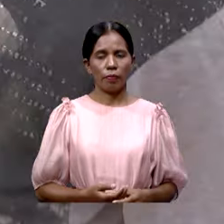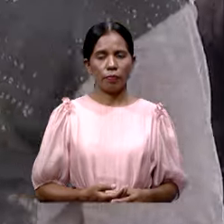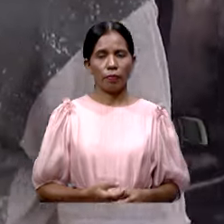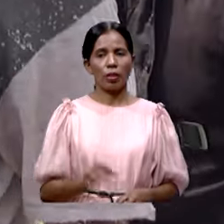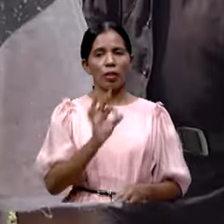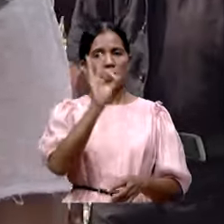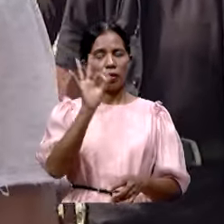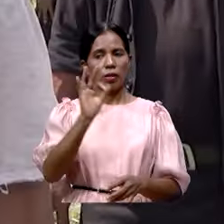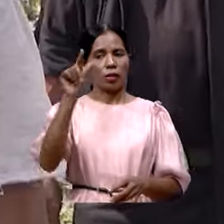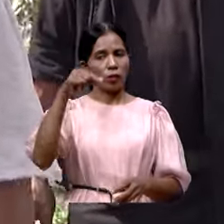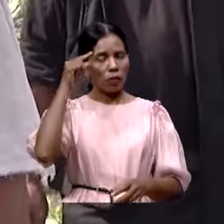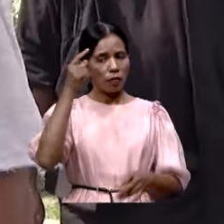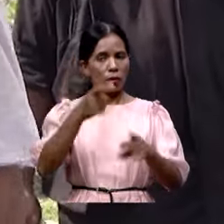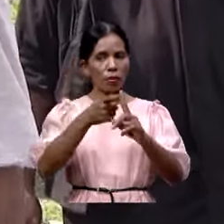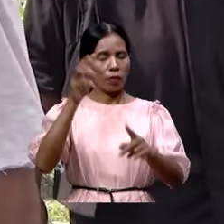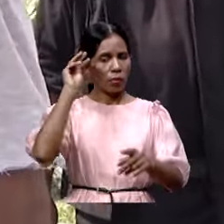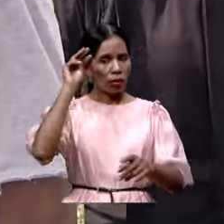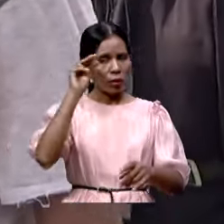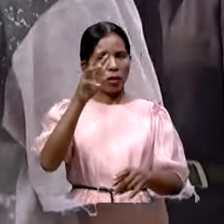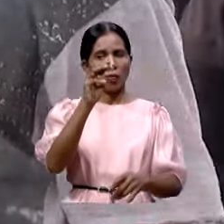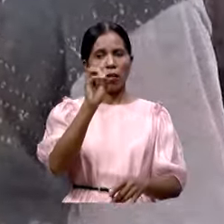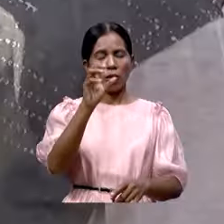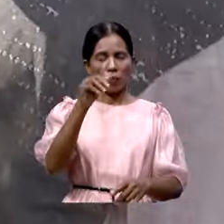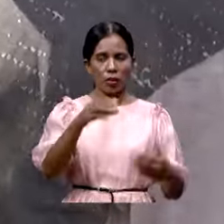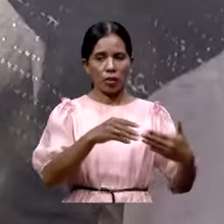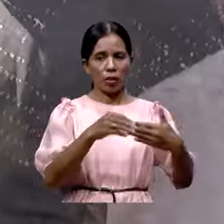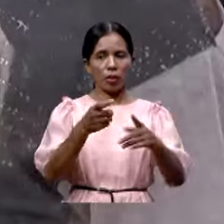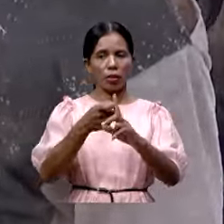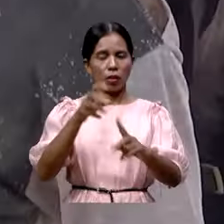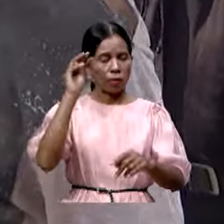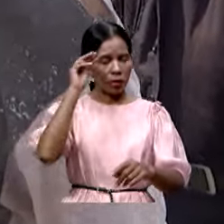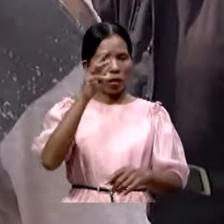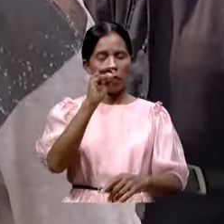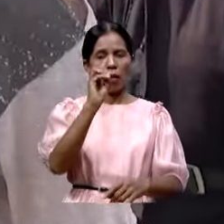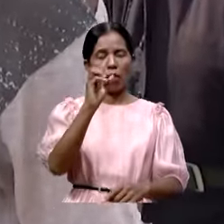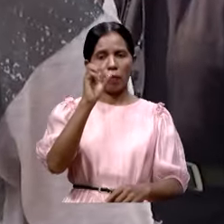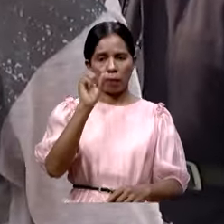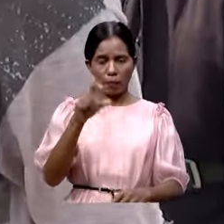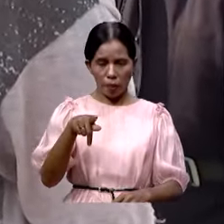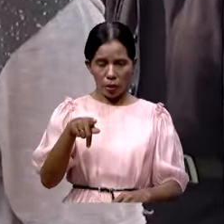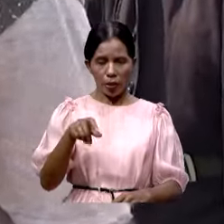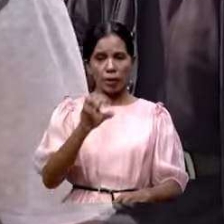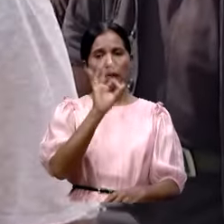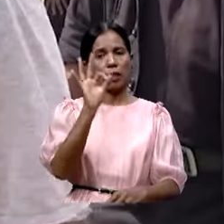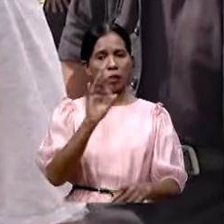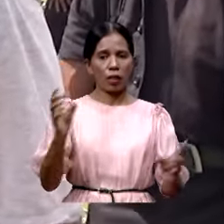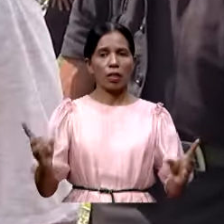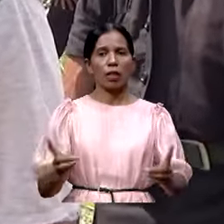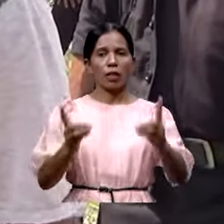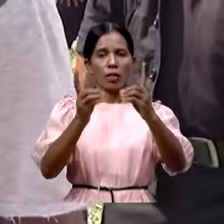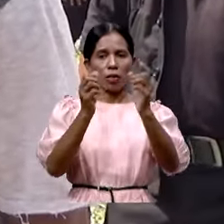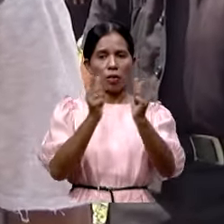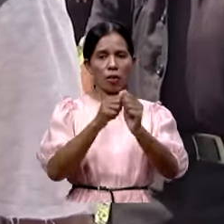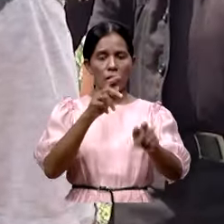Sexta, né, governo liu-se equipa Ministério de Obras Públicas, de lidera-se Ministro de Obras Públicas Samuel Marçal, sexta, né, a Soromalo ho